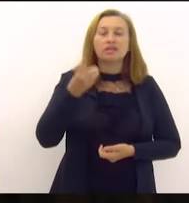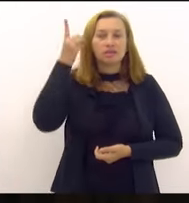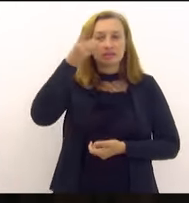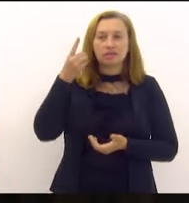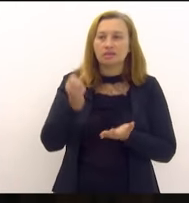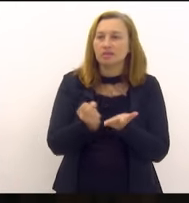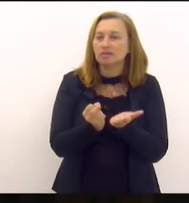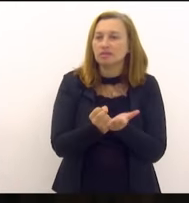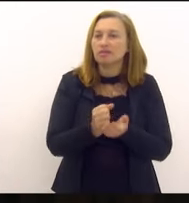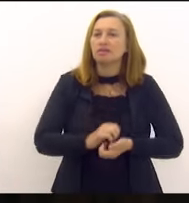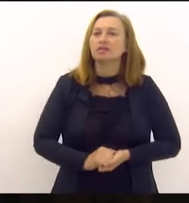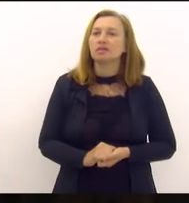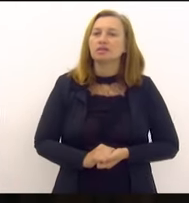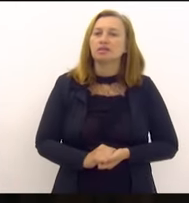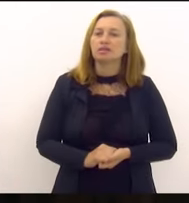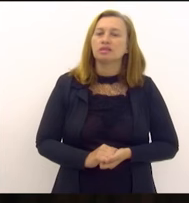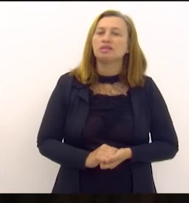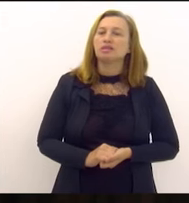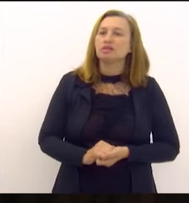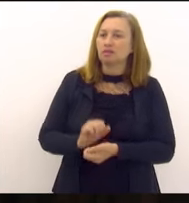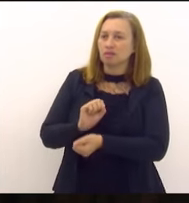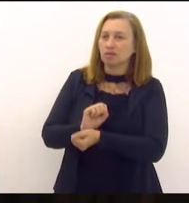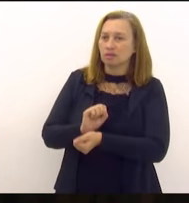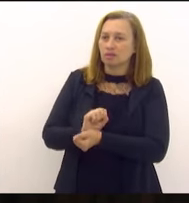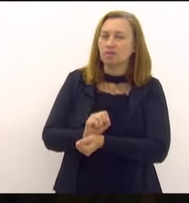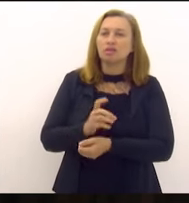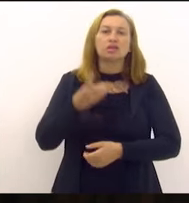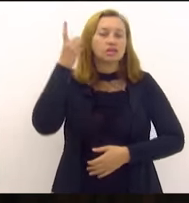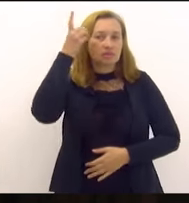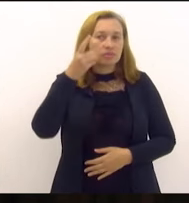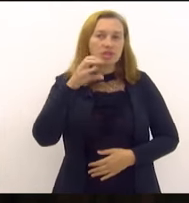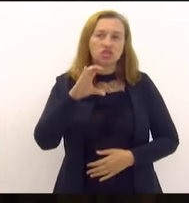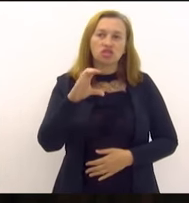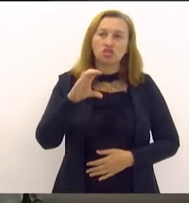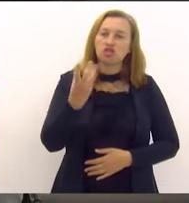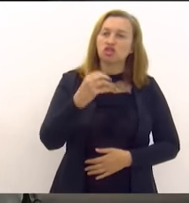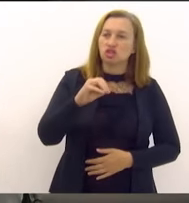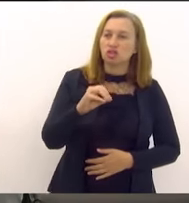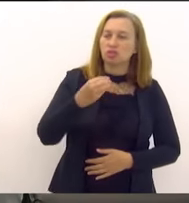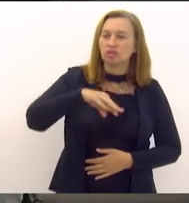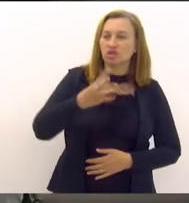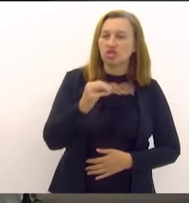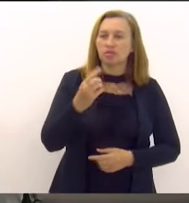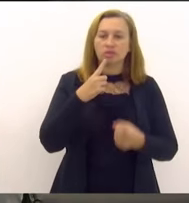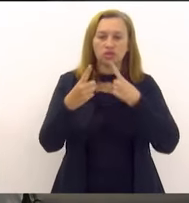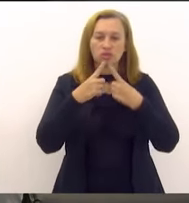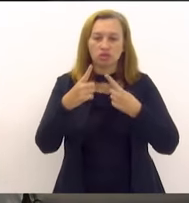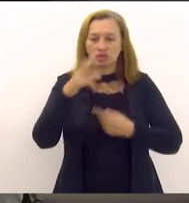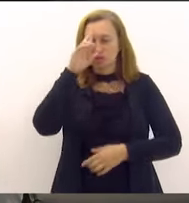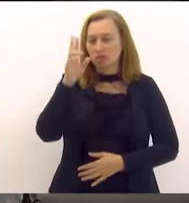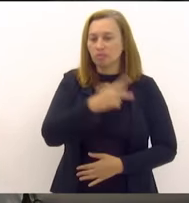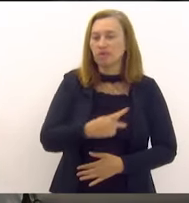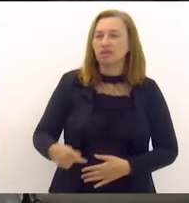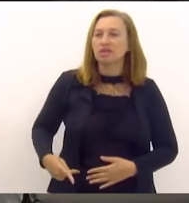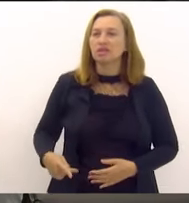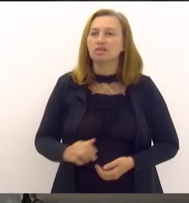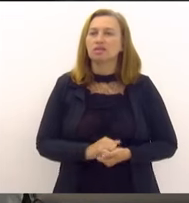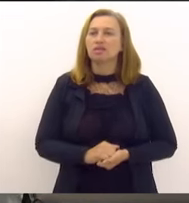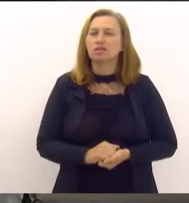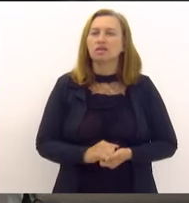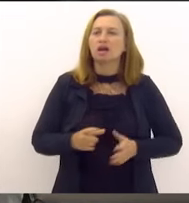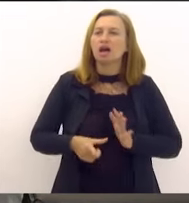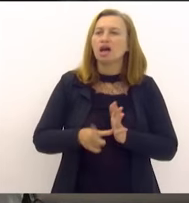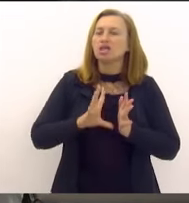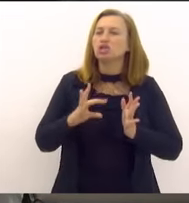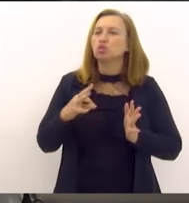Malafaia. Deputado, já vou abrir daqui a pouco, deputado Chico Machado, para discutir. Senhor presidente, eu queria, antes de